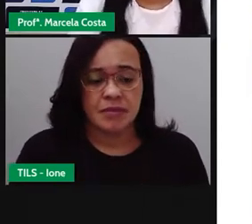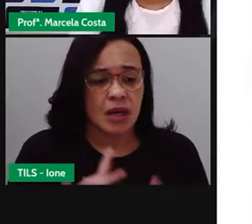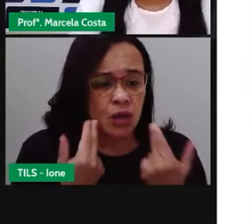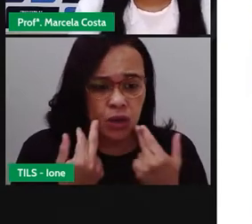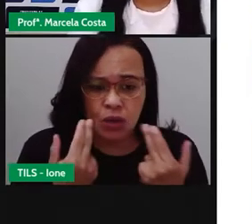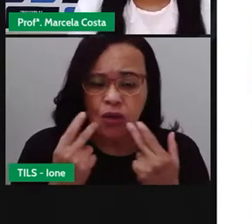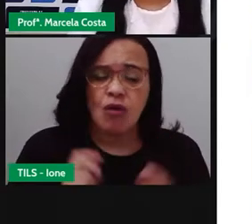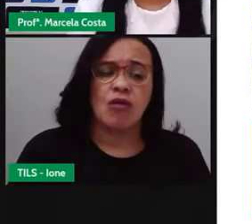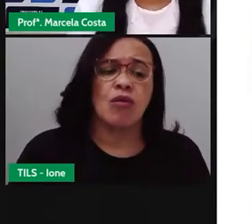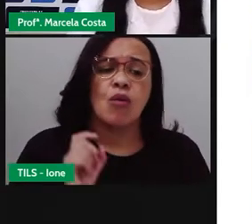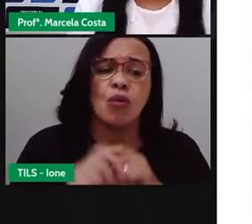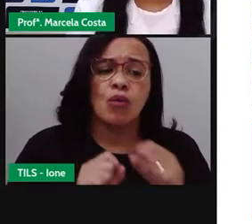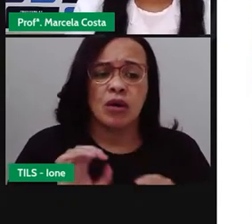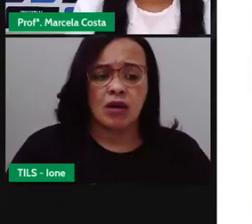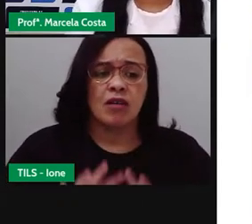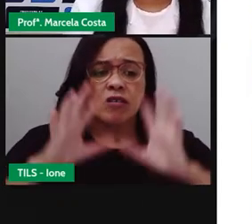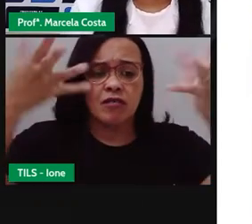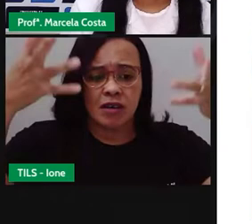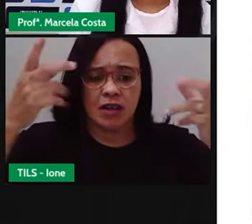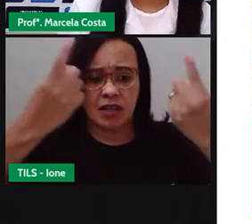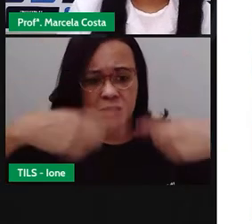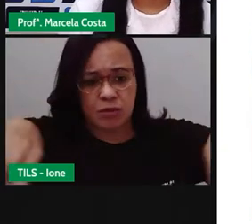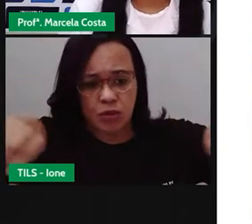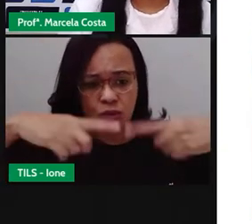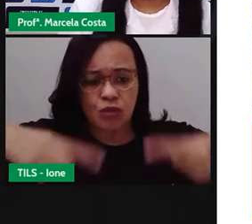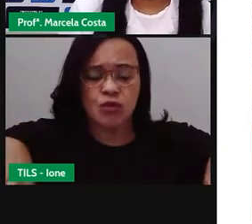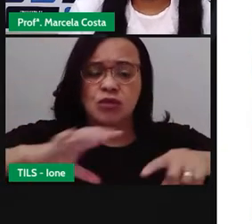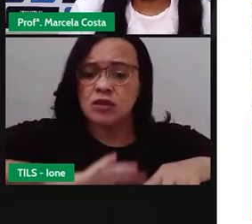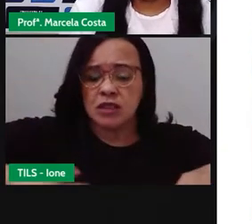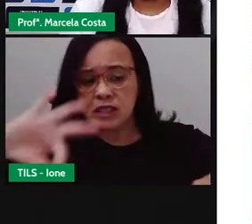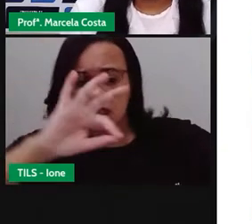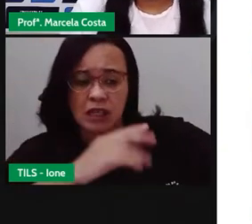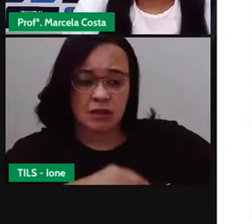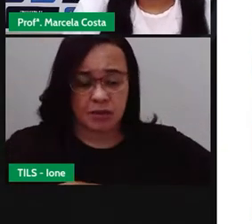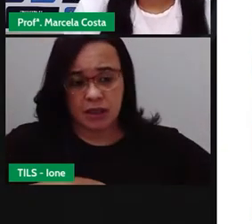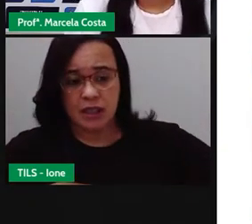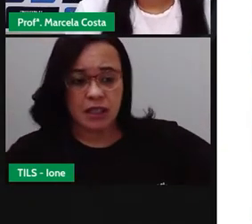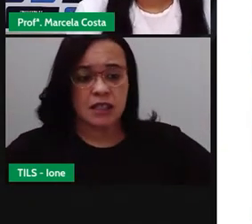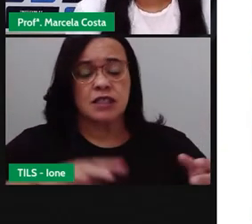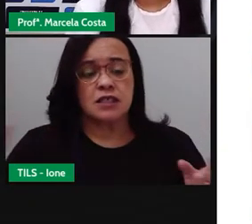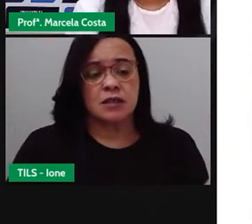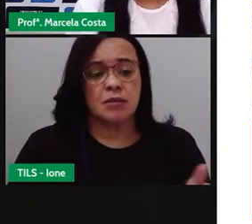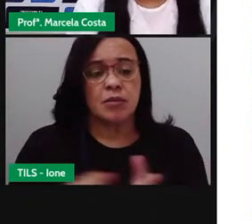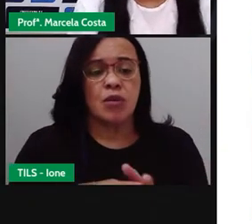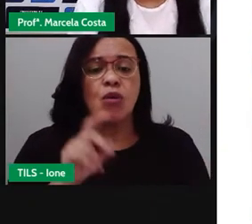festas, músicas, danças de axé no período de carnaval.